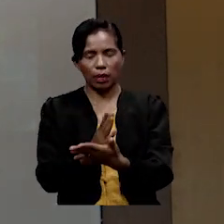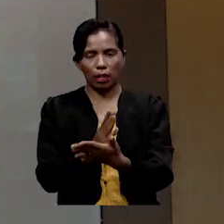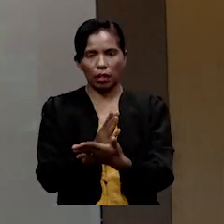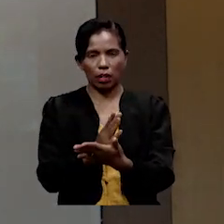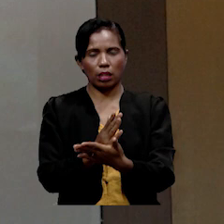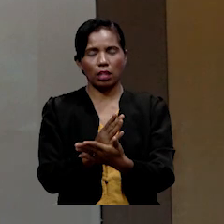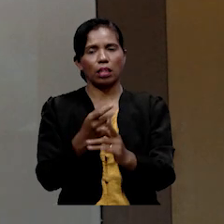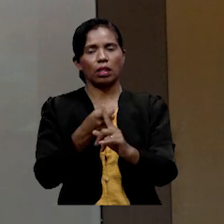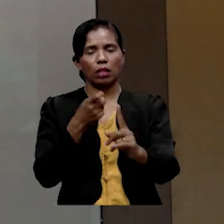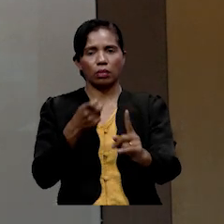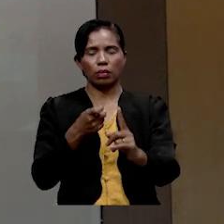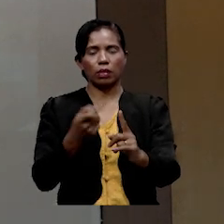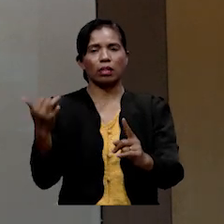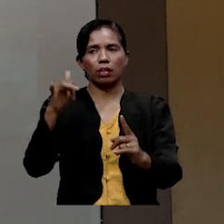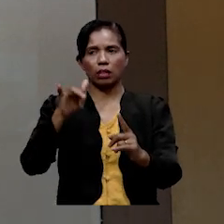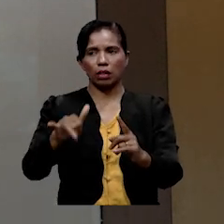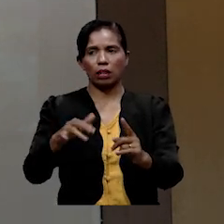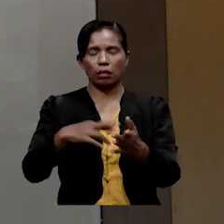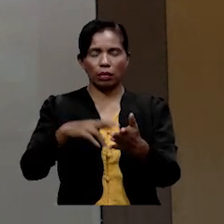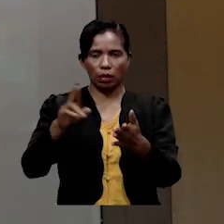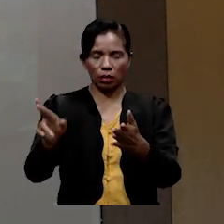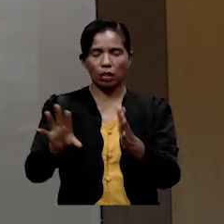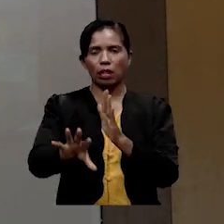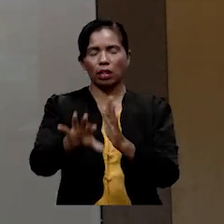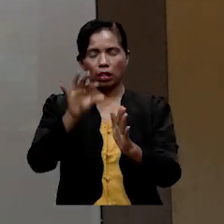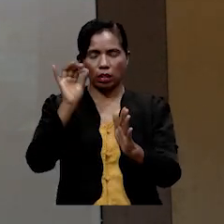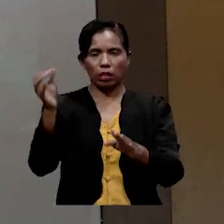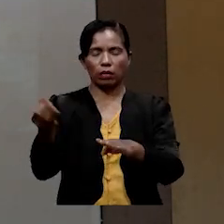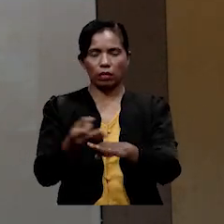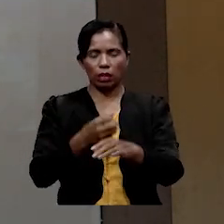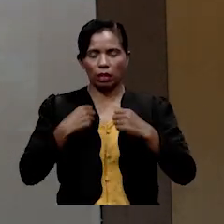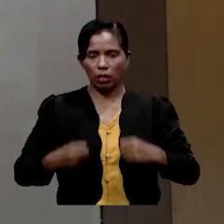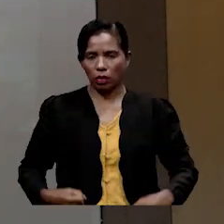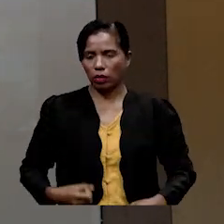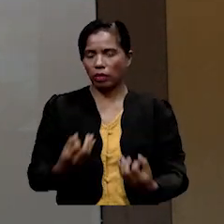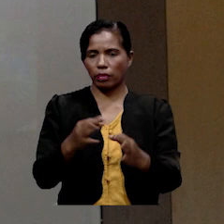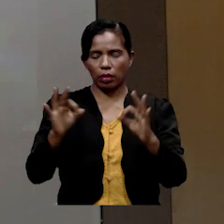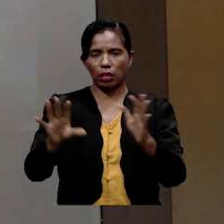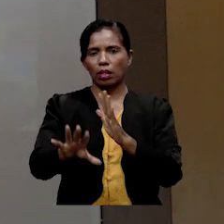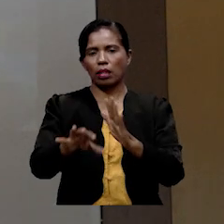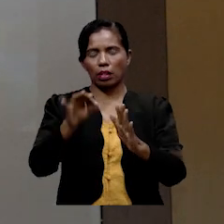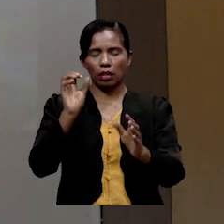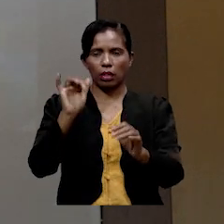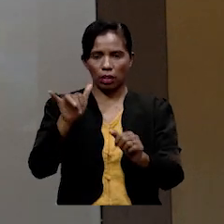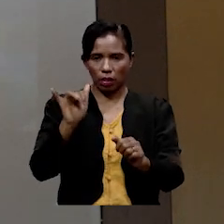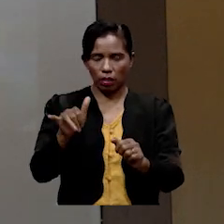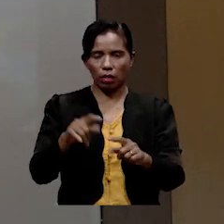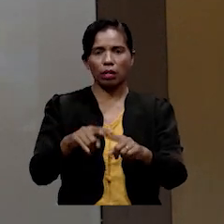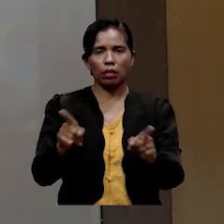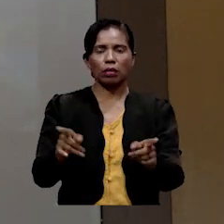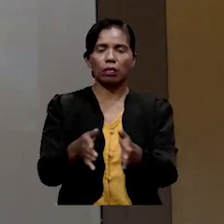usi sirane bemak pasa ona seleção dokumentu saúde bototo e retan ona mos aceitação